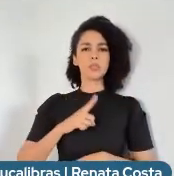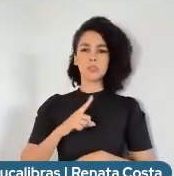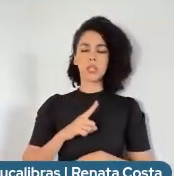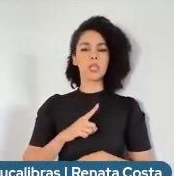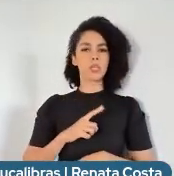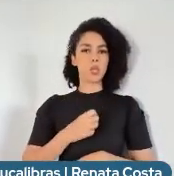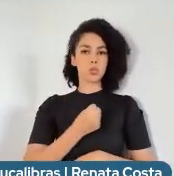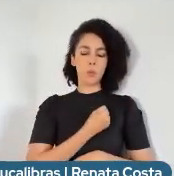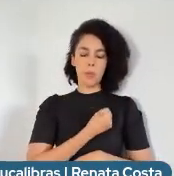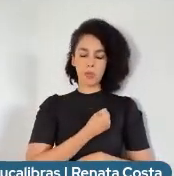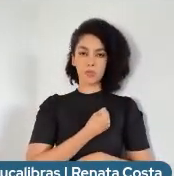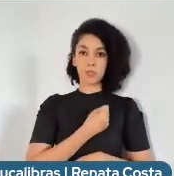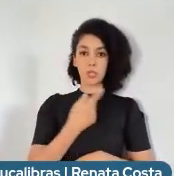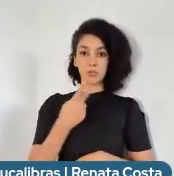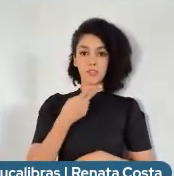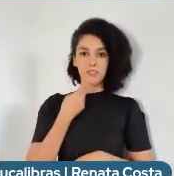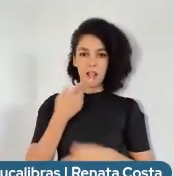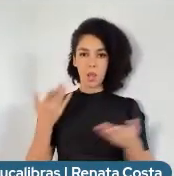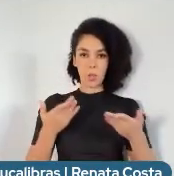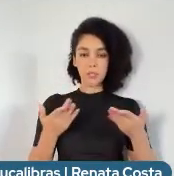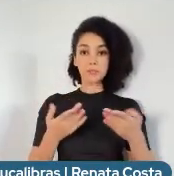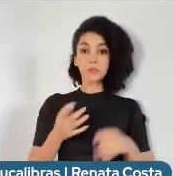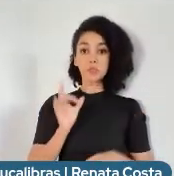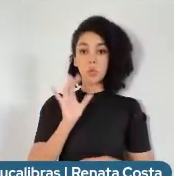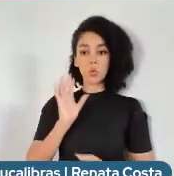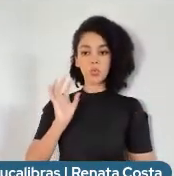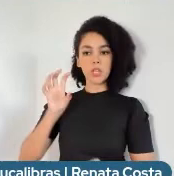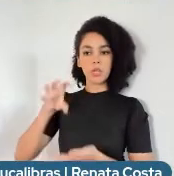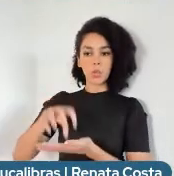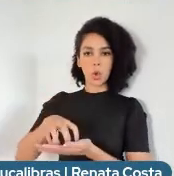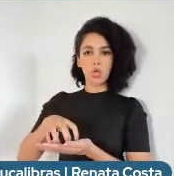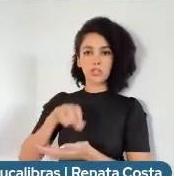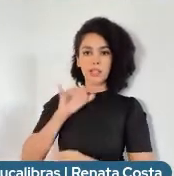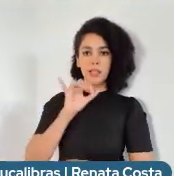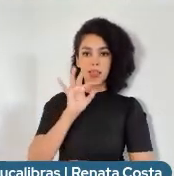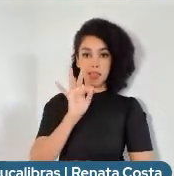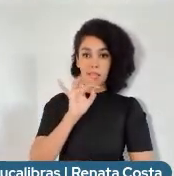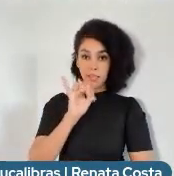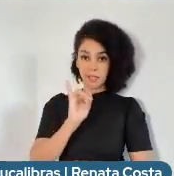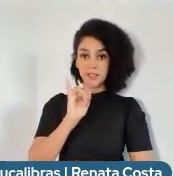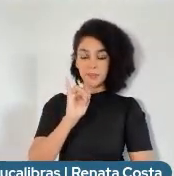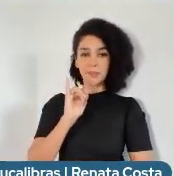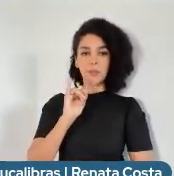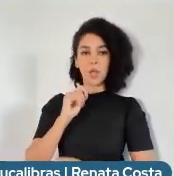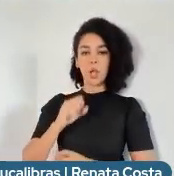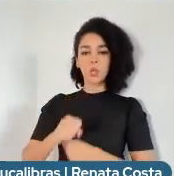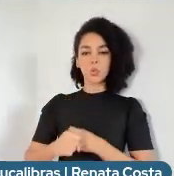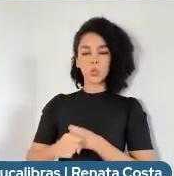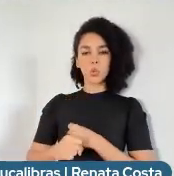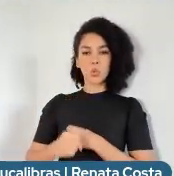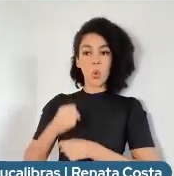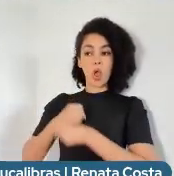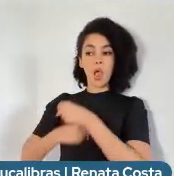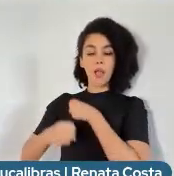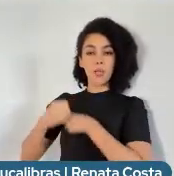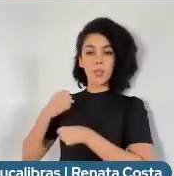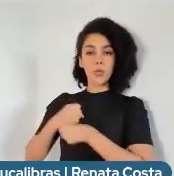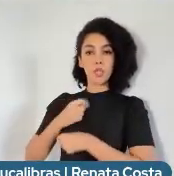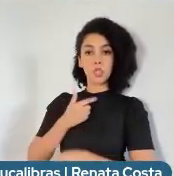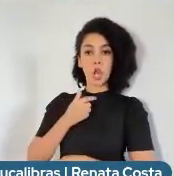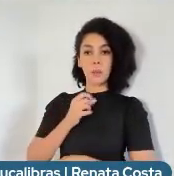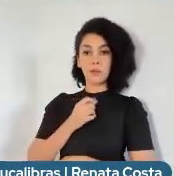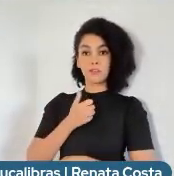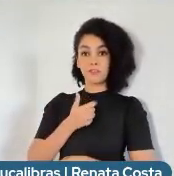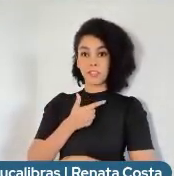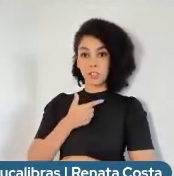abordagem agora. Se só o setor de TI, no ano de 2021, contratou com